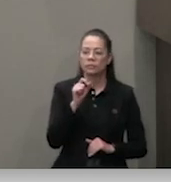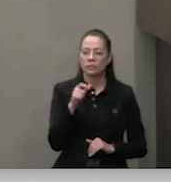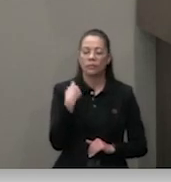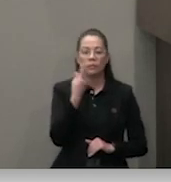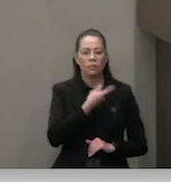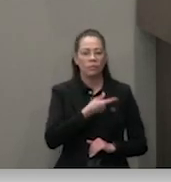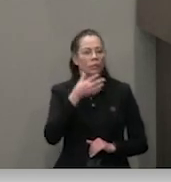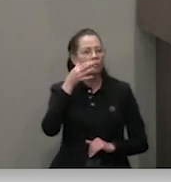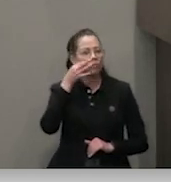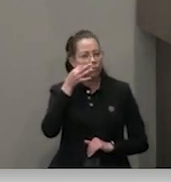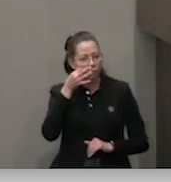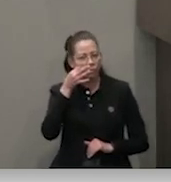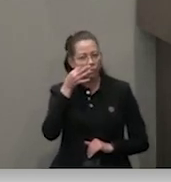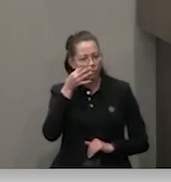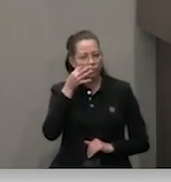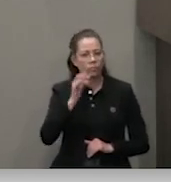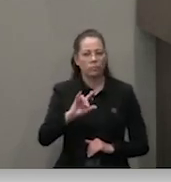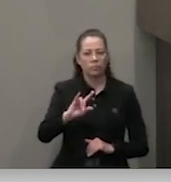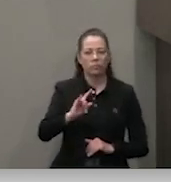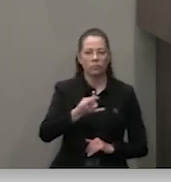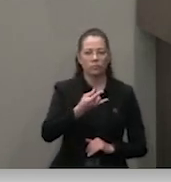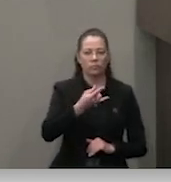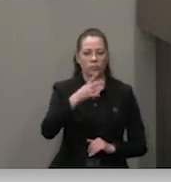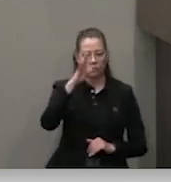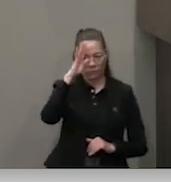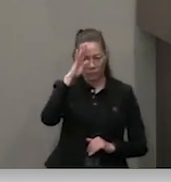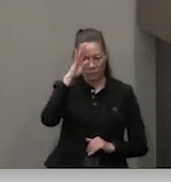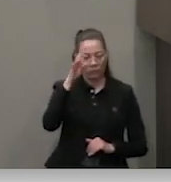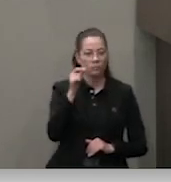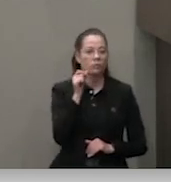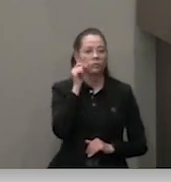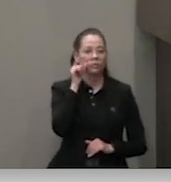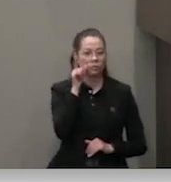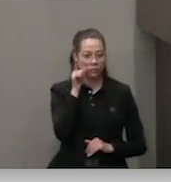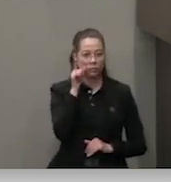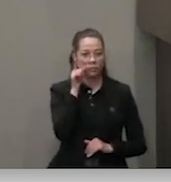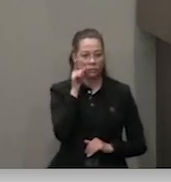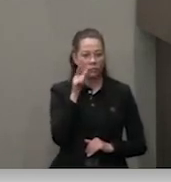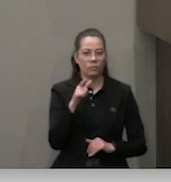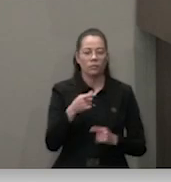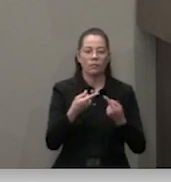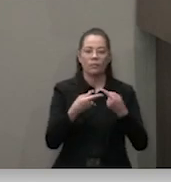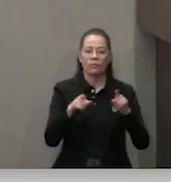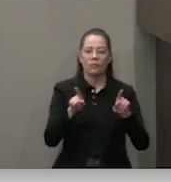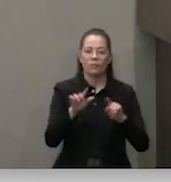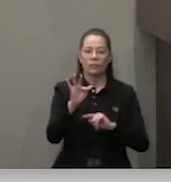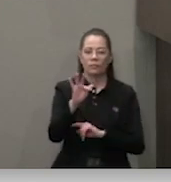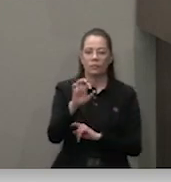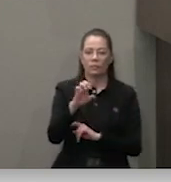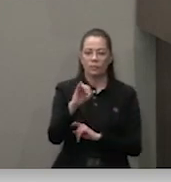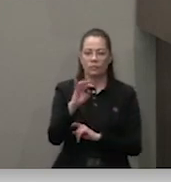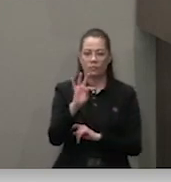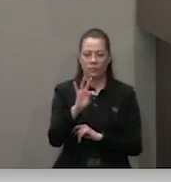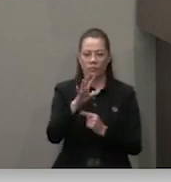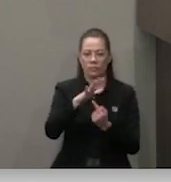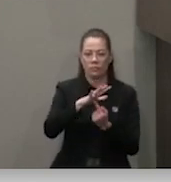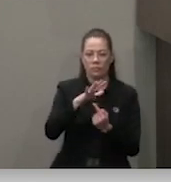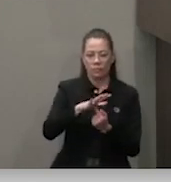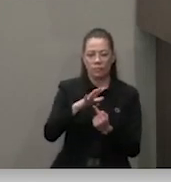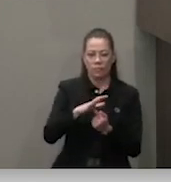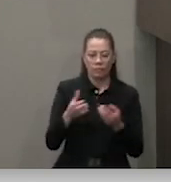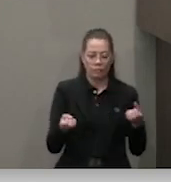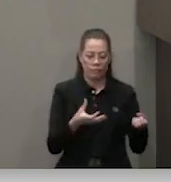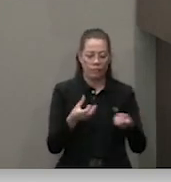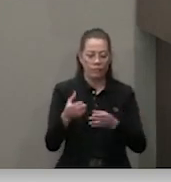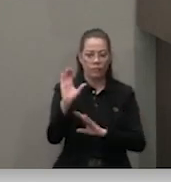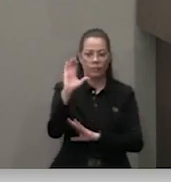presenciamos na na última quarta-feira pela manhã lançamento da fecit feira de ciência inovação e tecnologia no município de